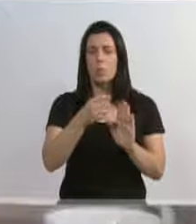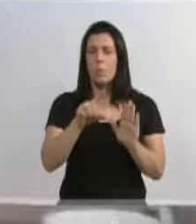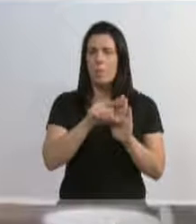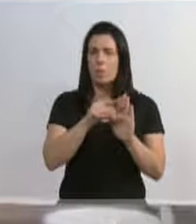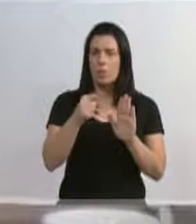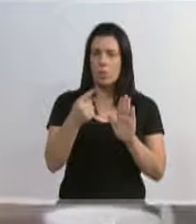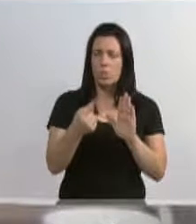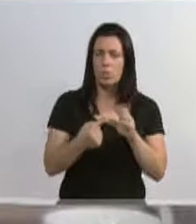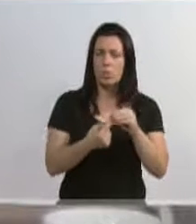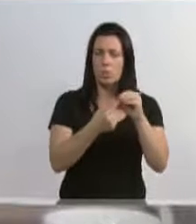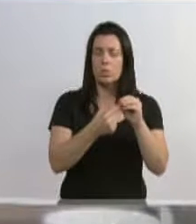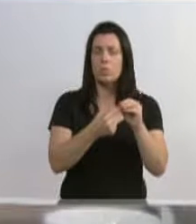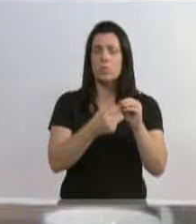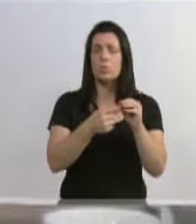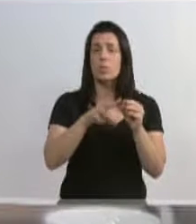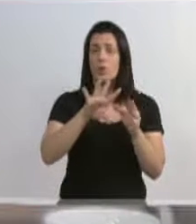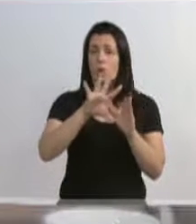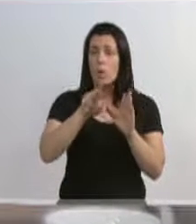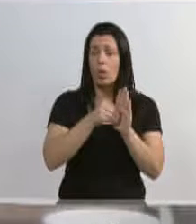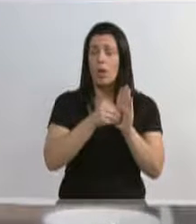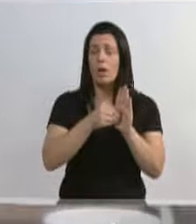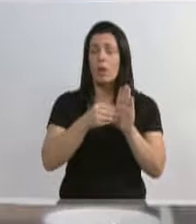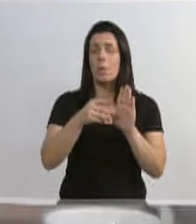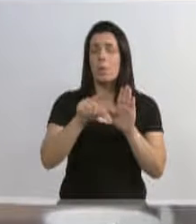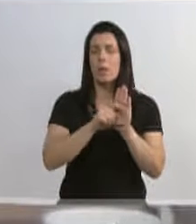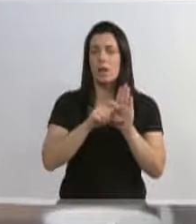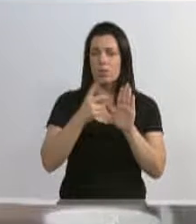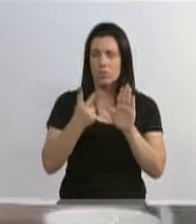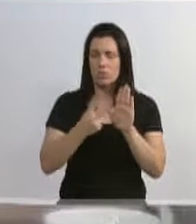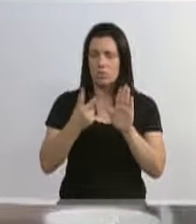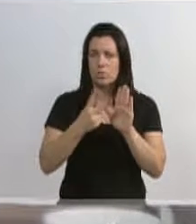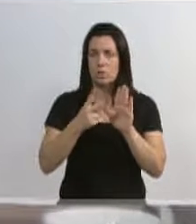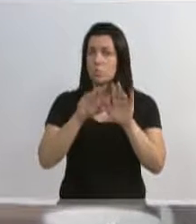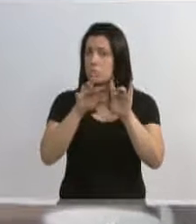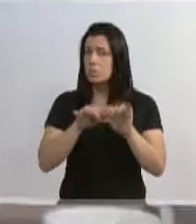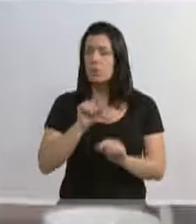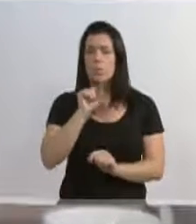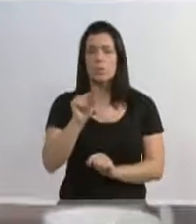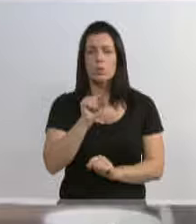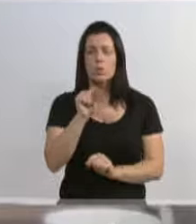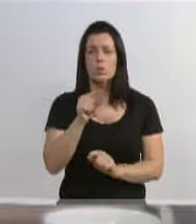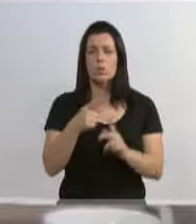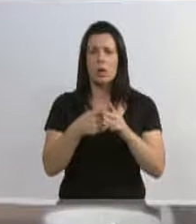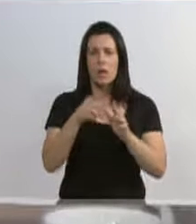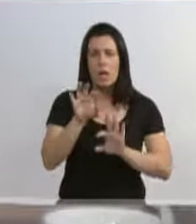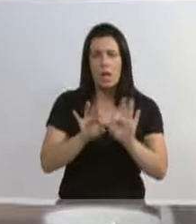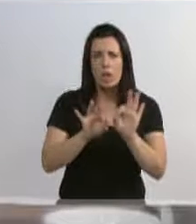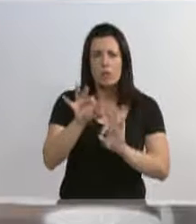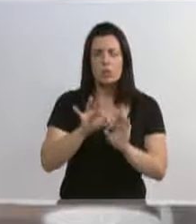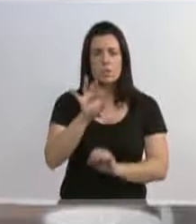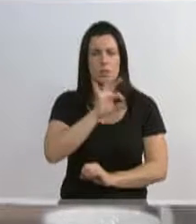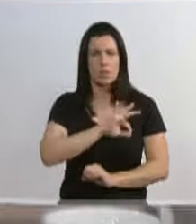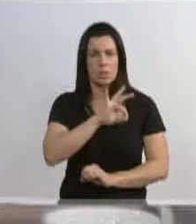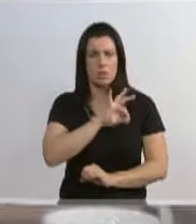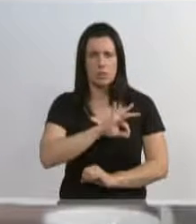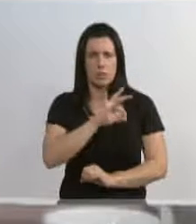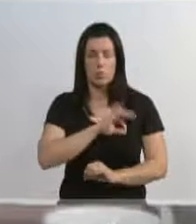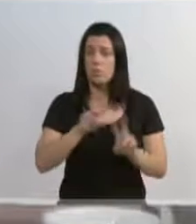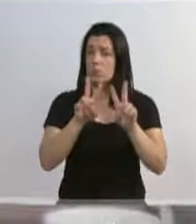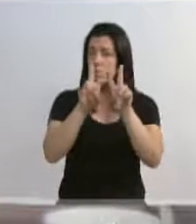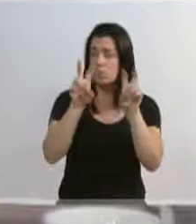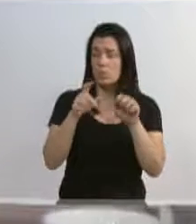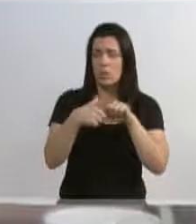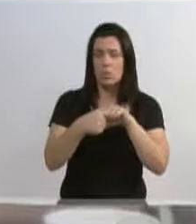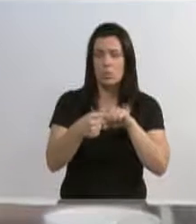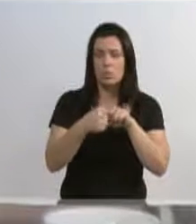acrescenta parágrafo 2º ao artigo 1º com a seguinte redação: o reajuste remuneratório de que trata este